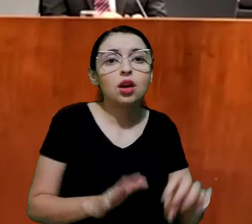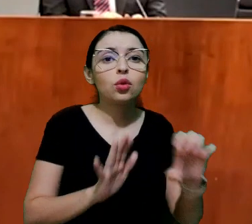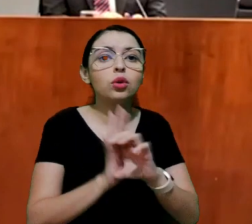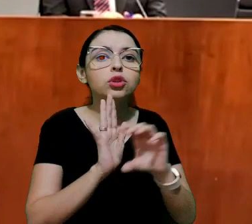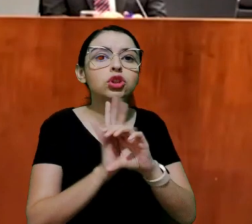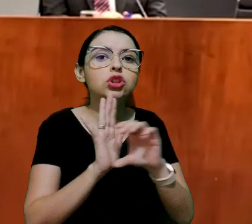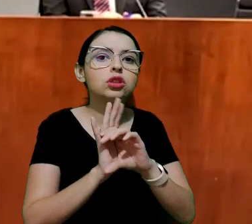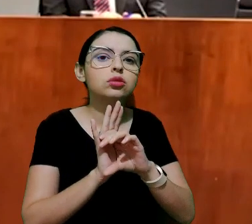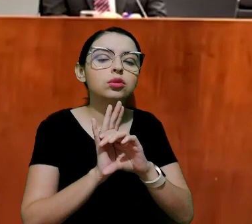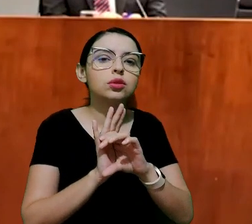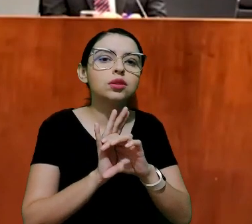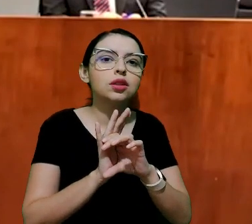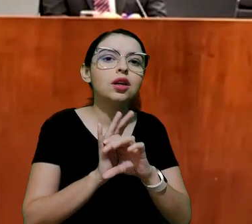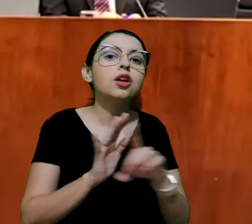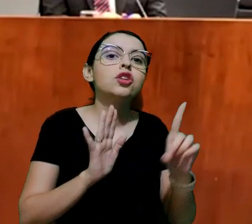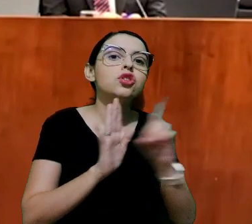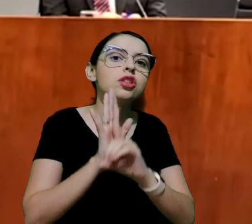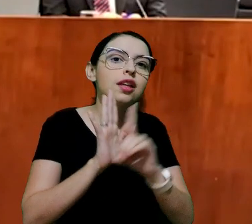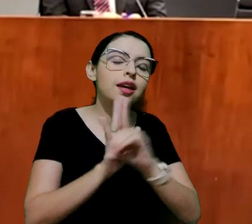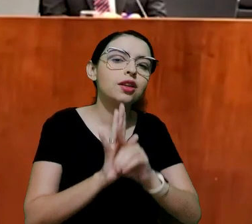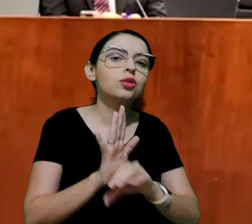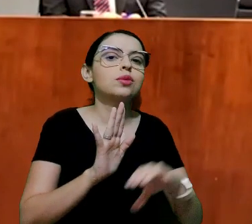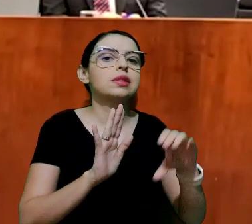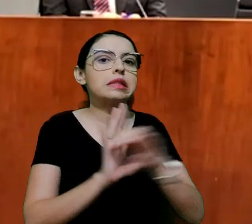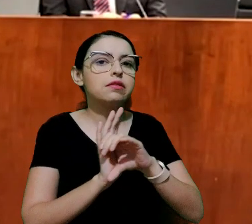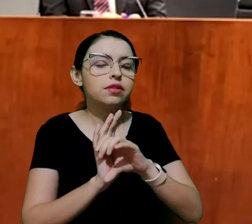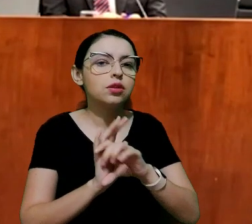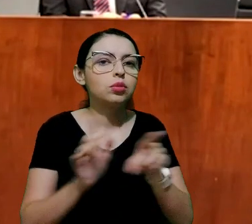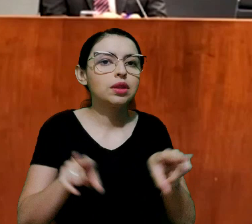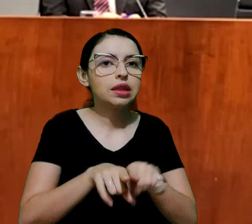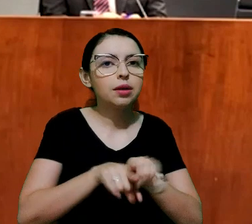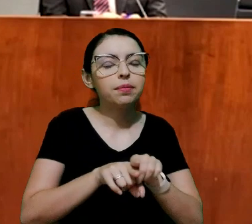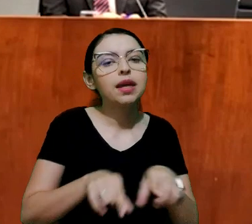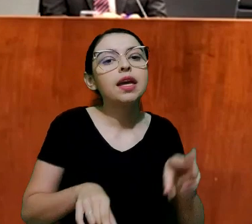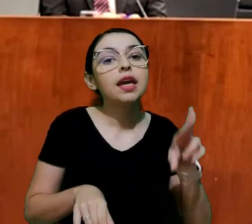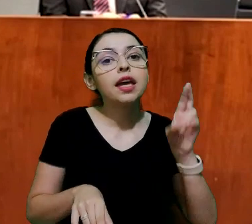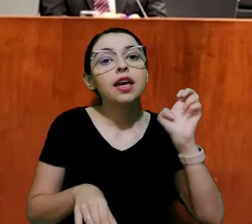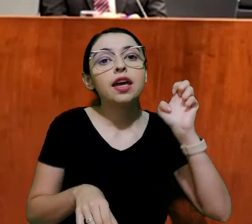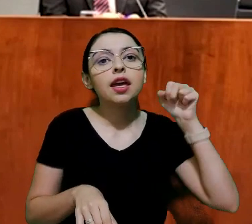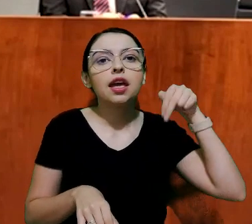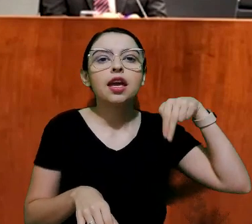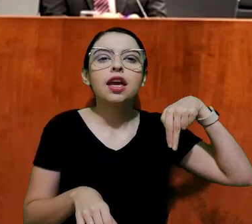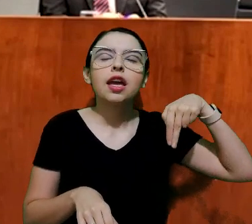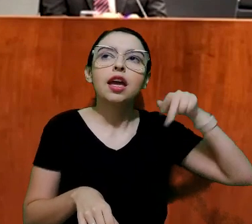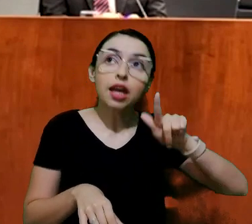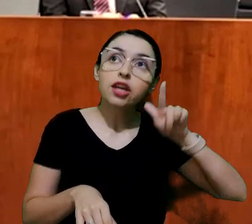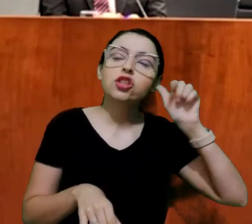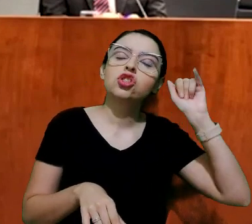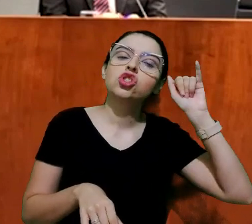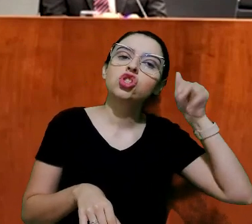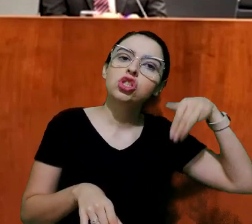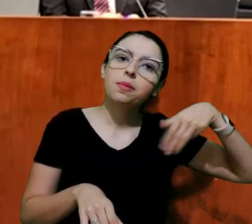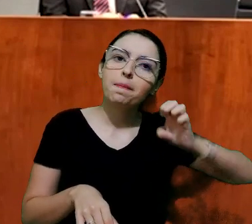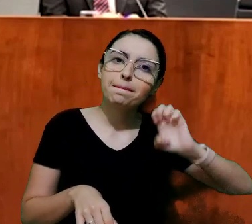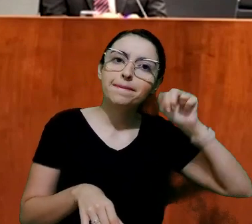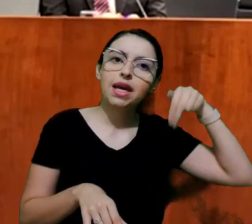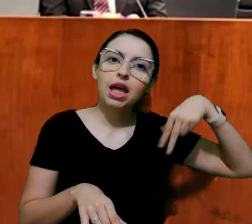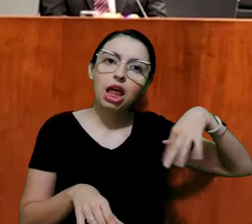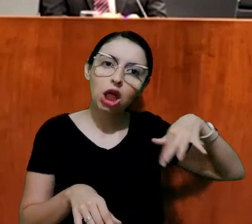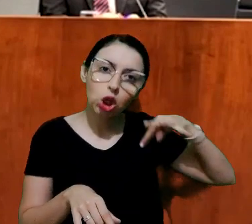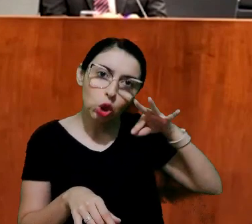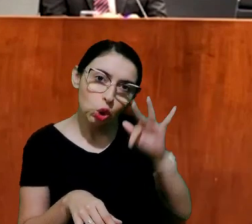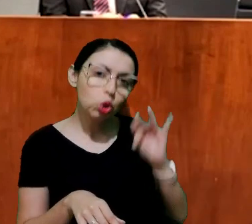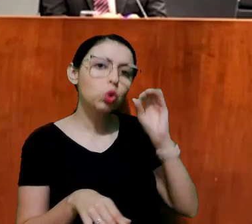no direito processual civil e agora no regimento interno do Conselho Nacional de Justiça. É uma palavra,